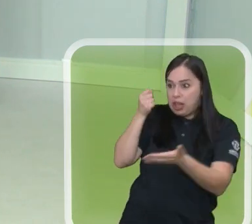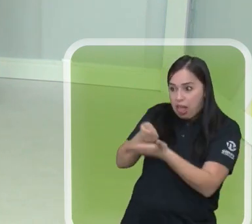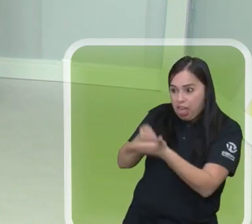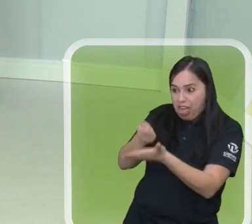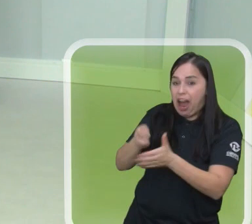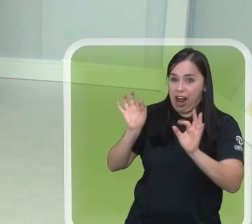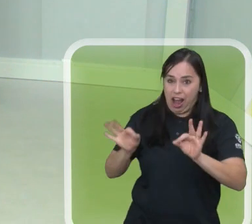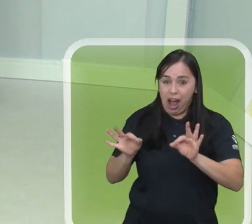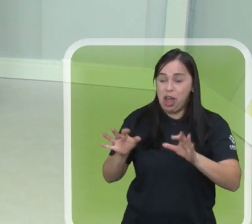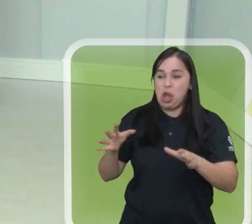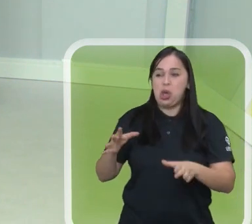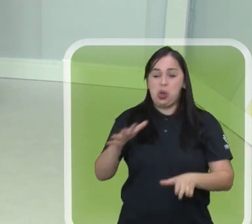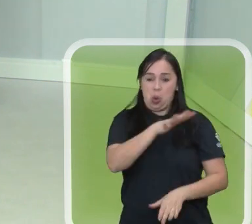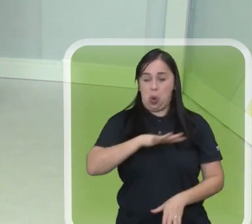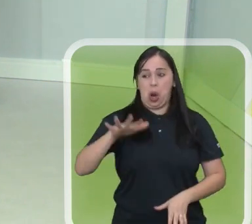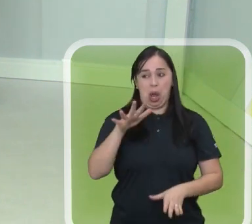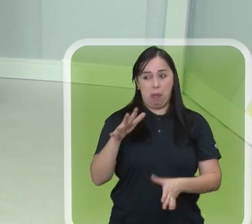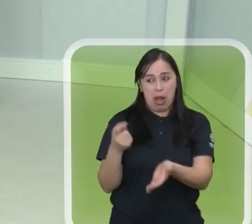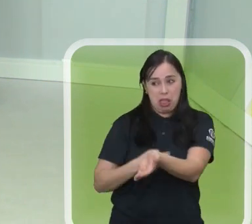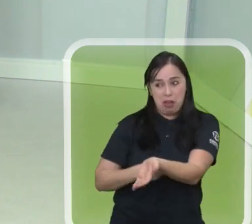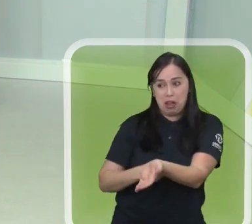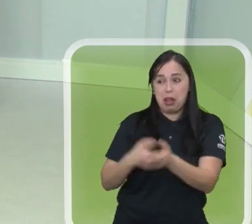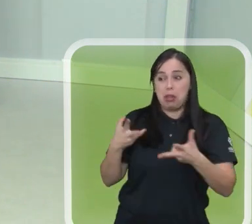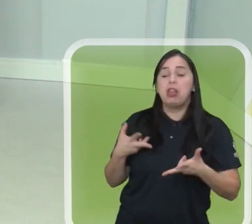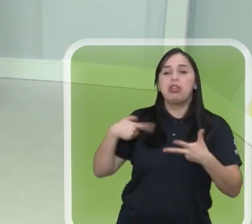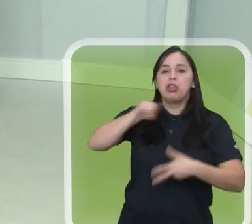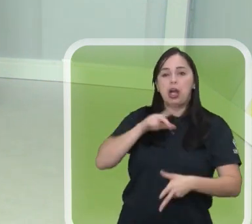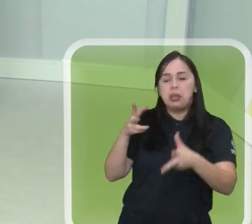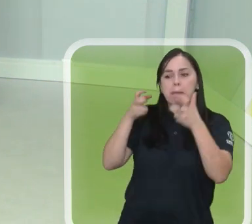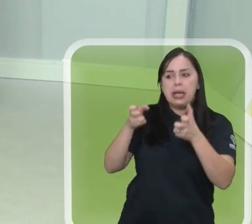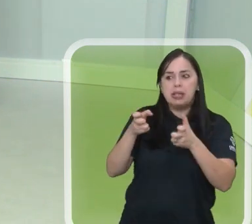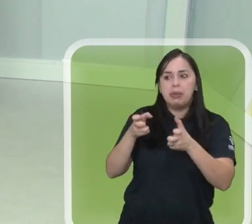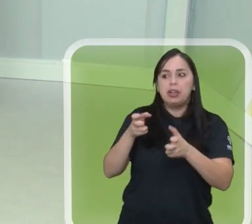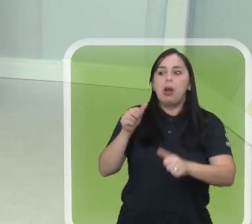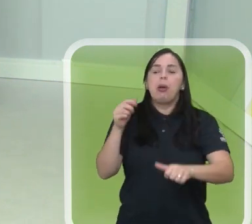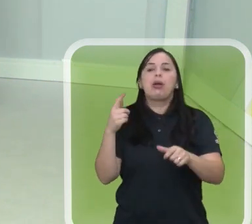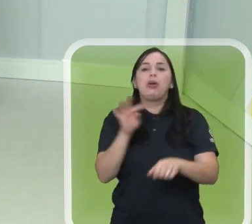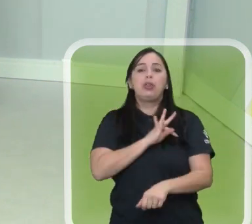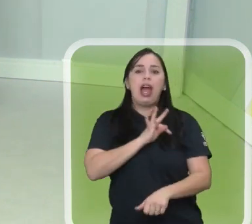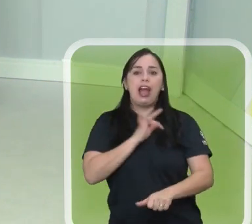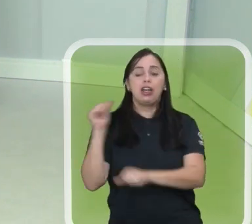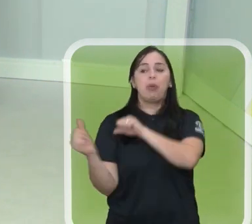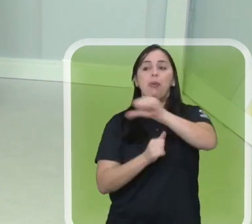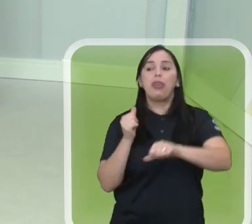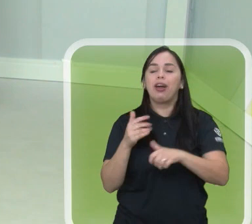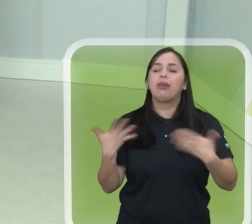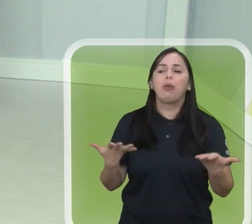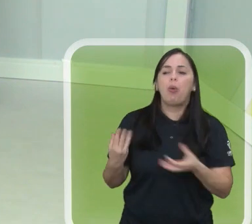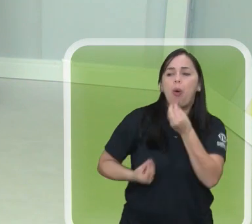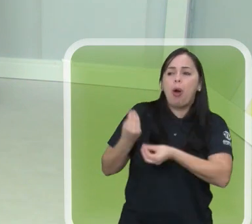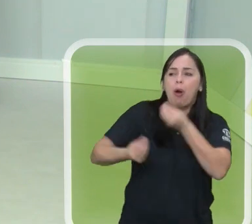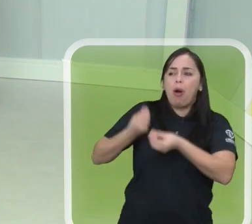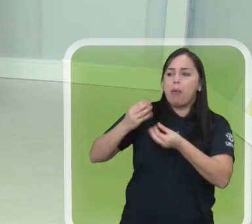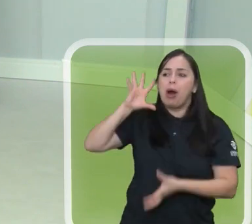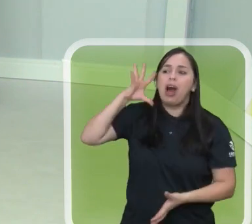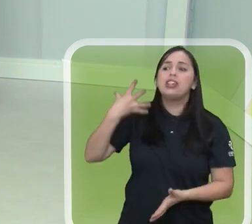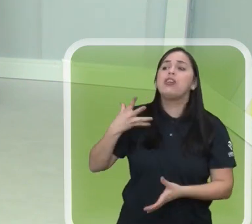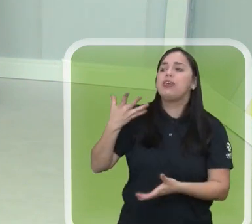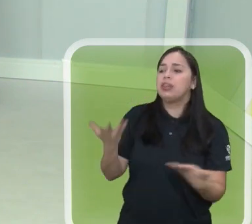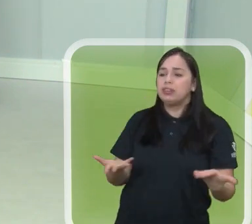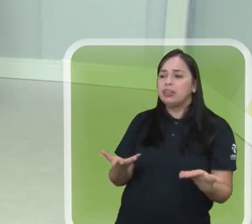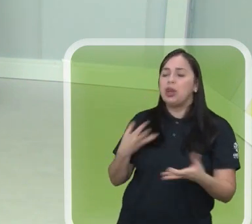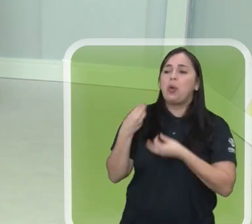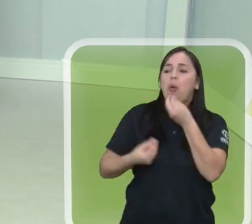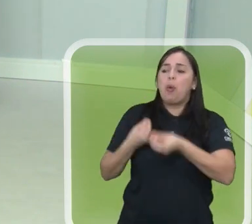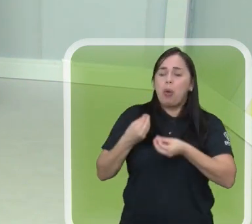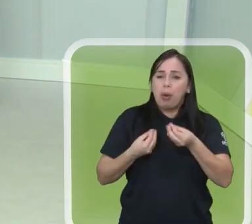o clima não estava bom, a gente percebia isso. Saiu o Edson Vieira, chegou Oliveira. Como é que foi a decisão do gestor para a saída